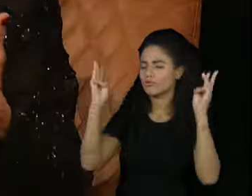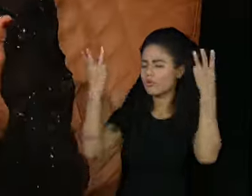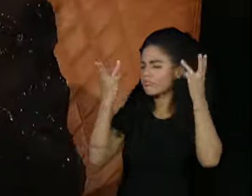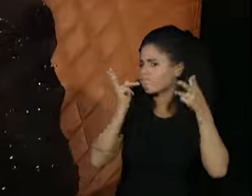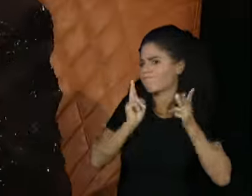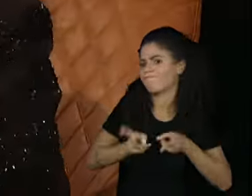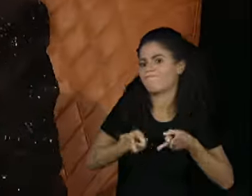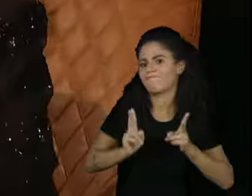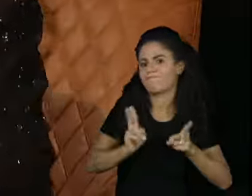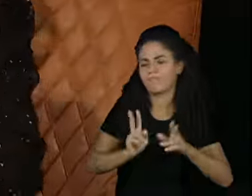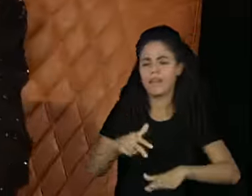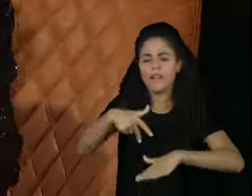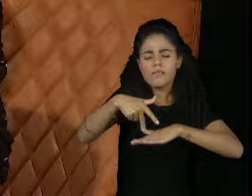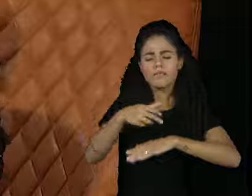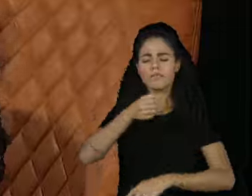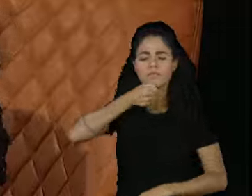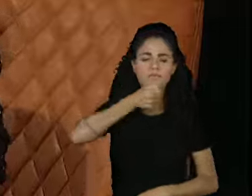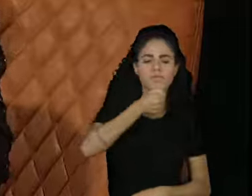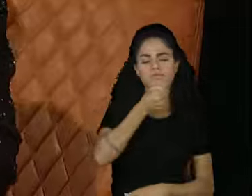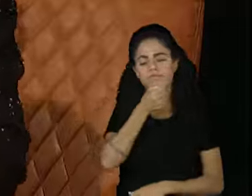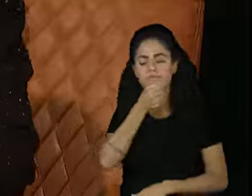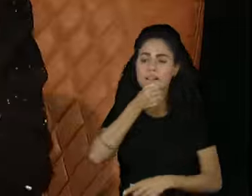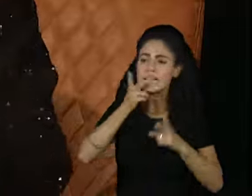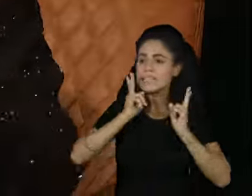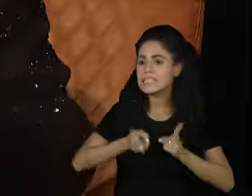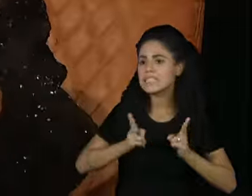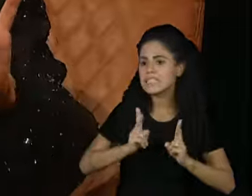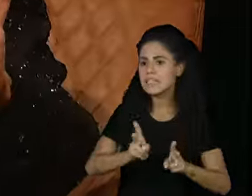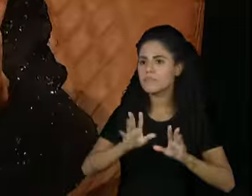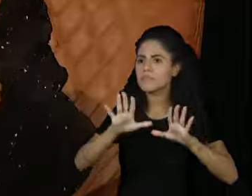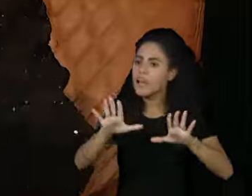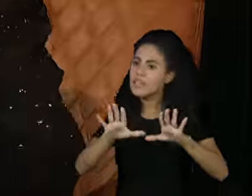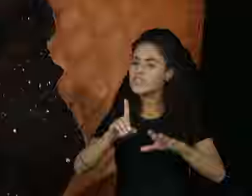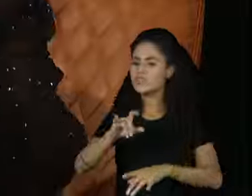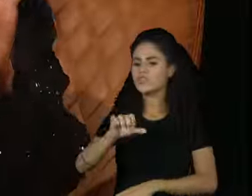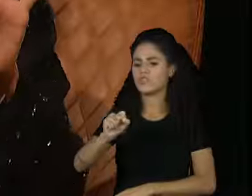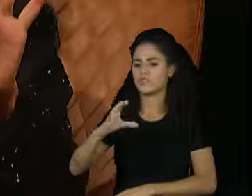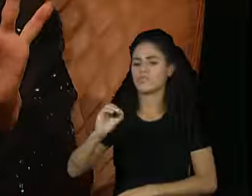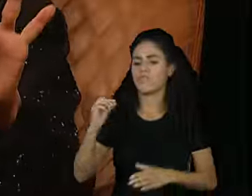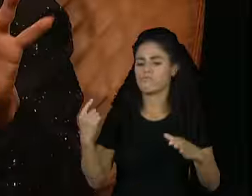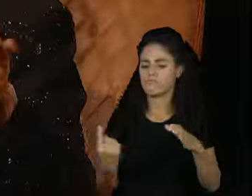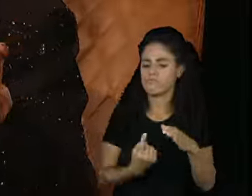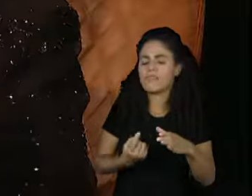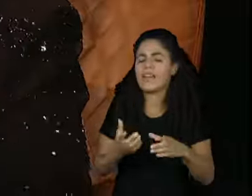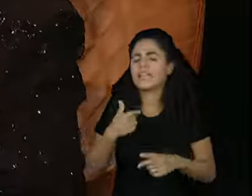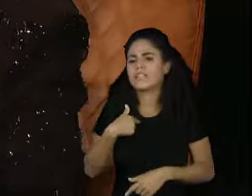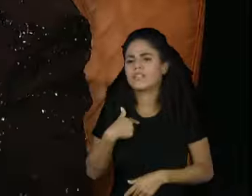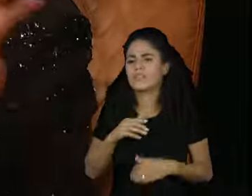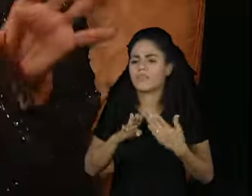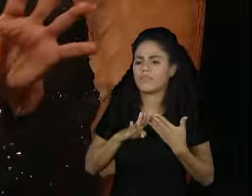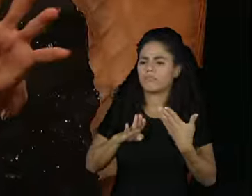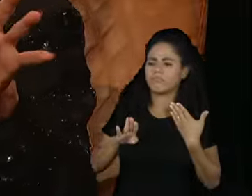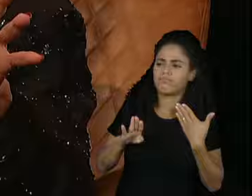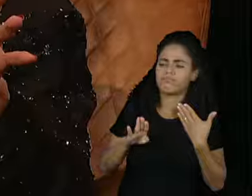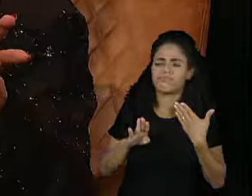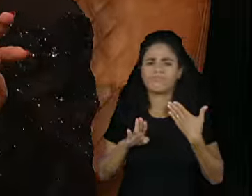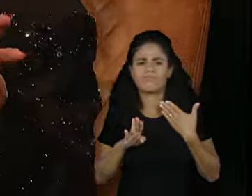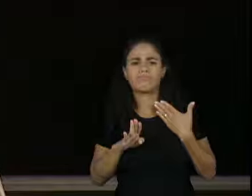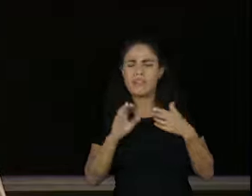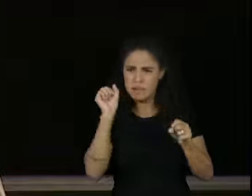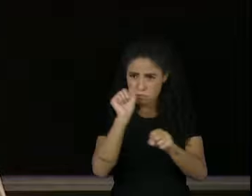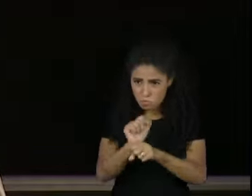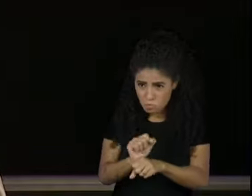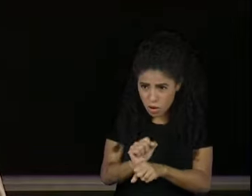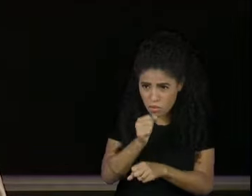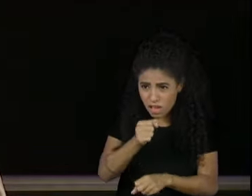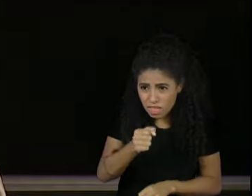Mas é incrível, porque você sem um trabalho, um disco, você fica um pouco ausente, né? Parece que você parou de cantar, né? Você